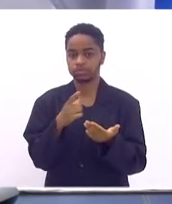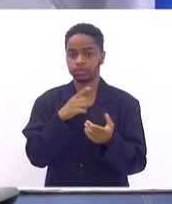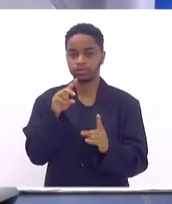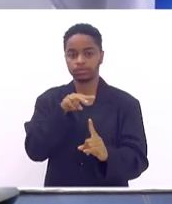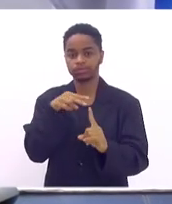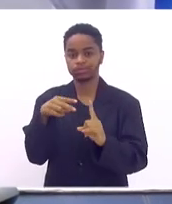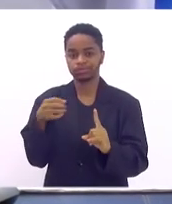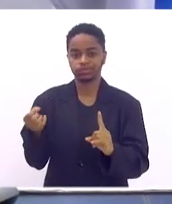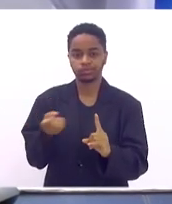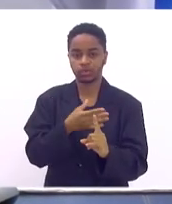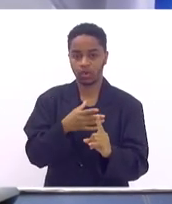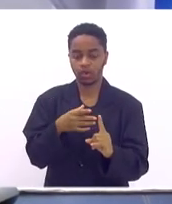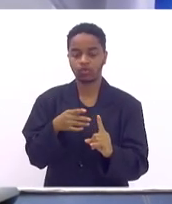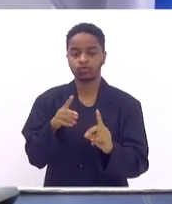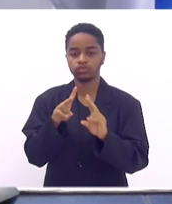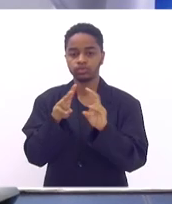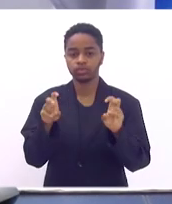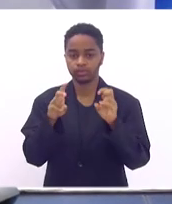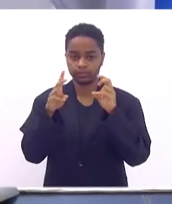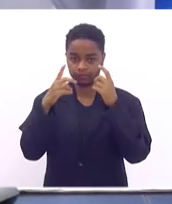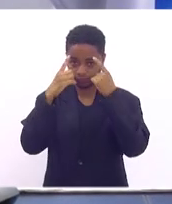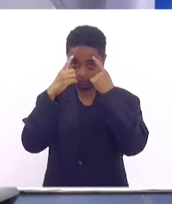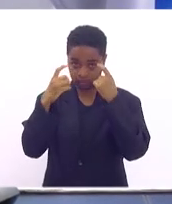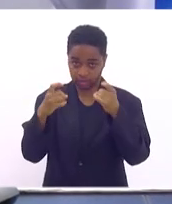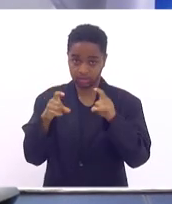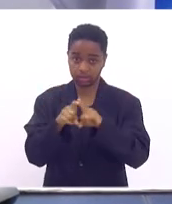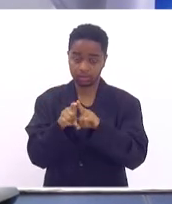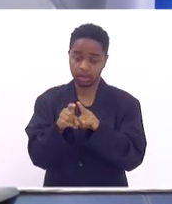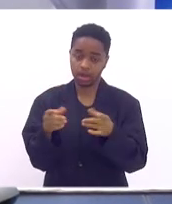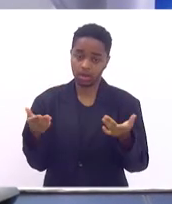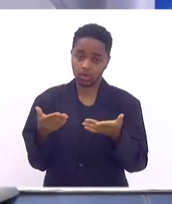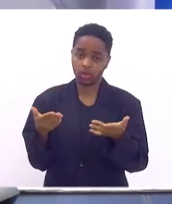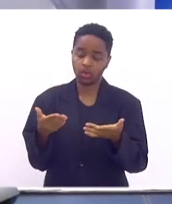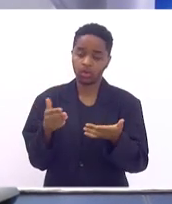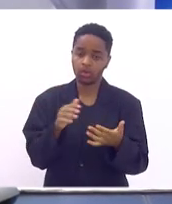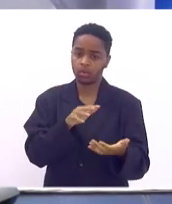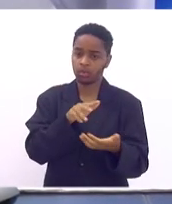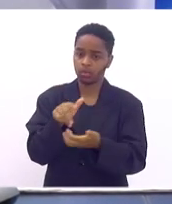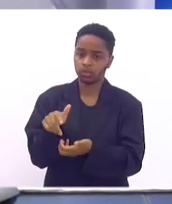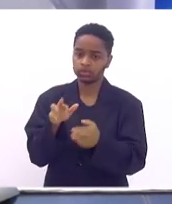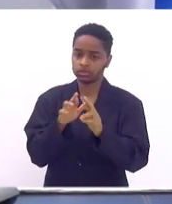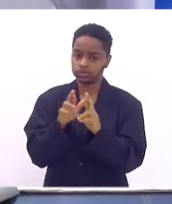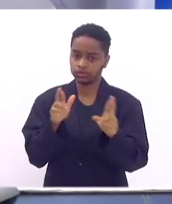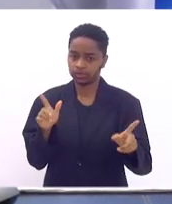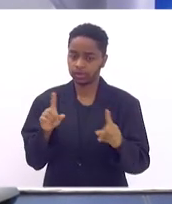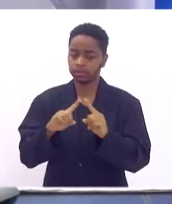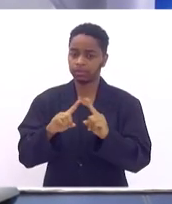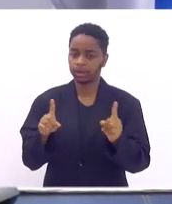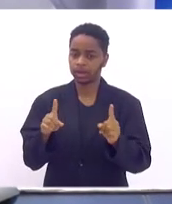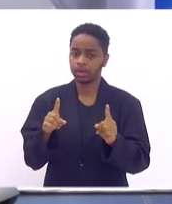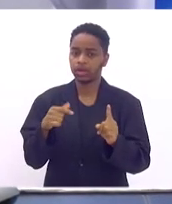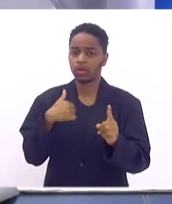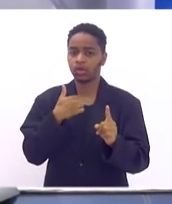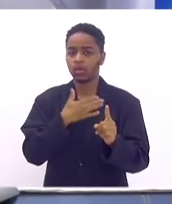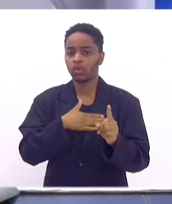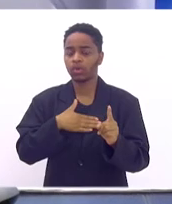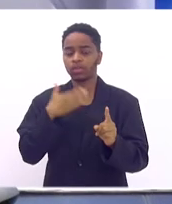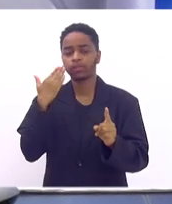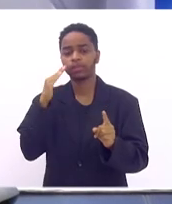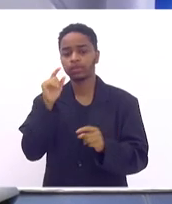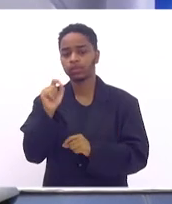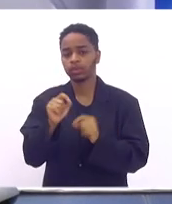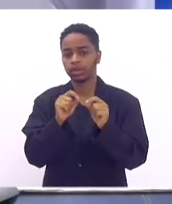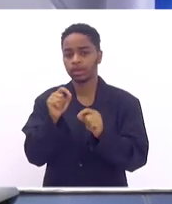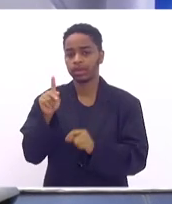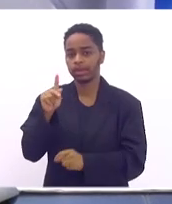de violência, nesse novo mundo, né, e me agrada muito, né, esse entendimento trazido pela